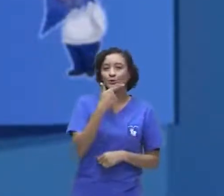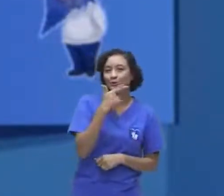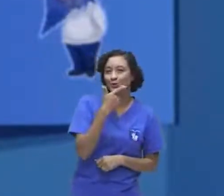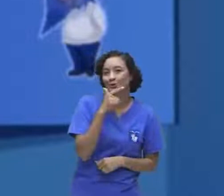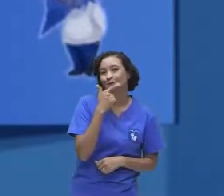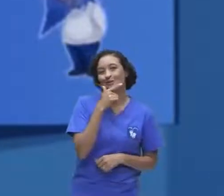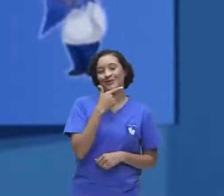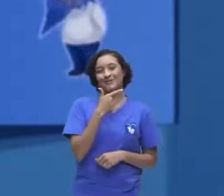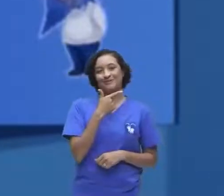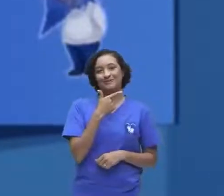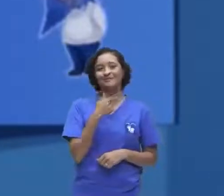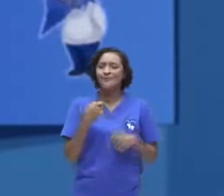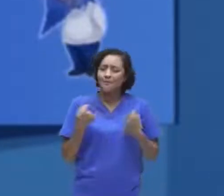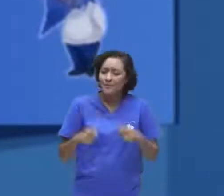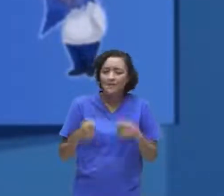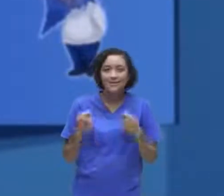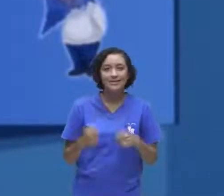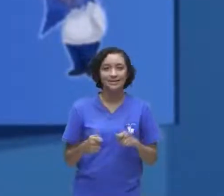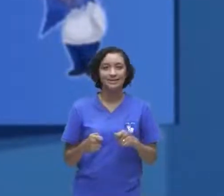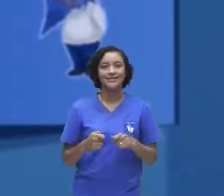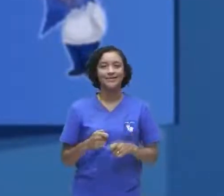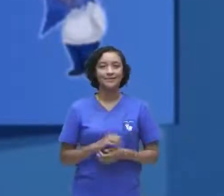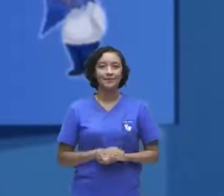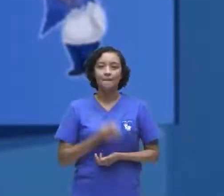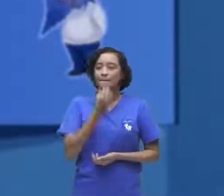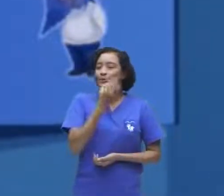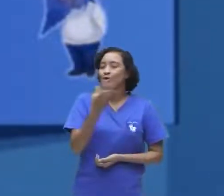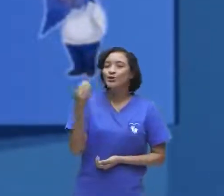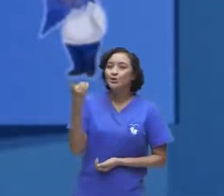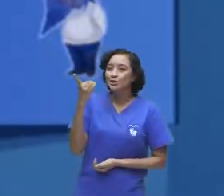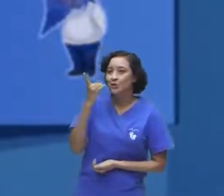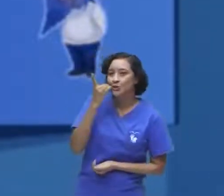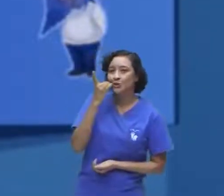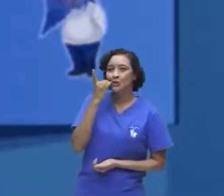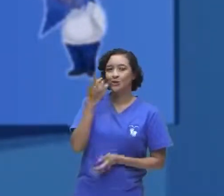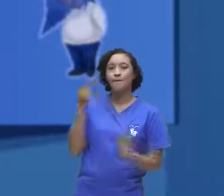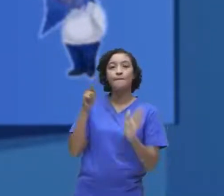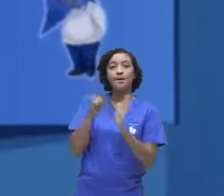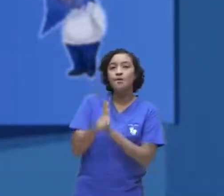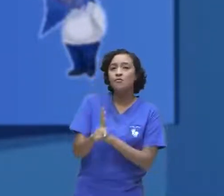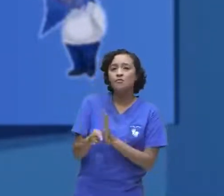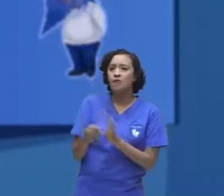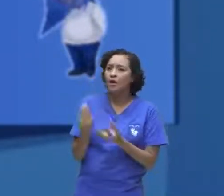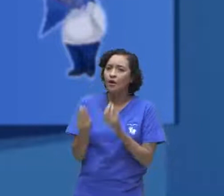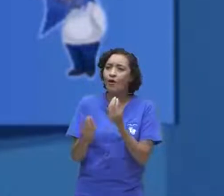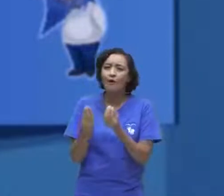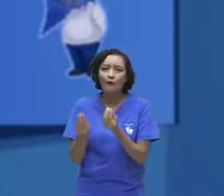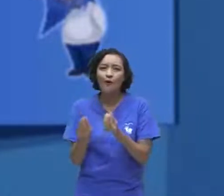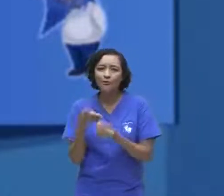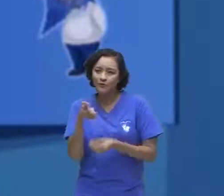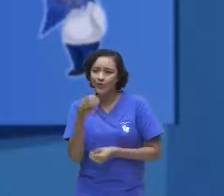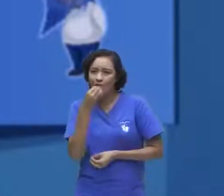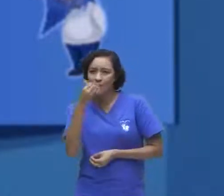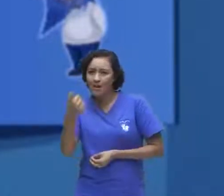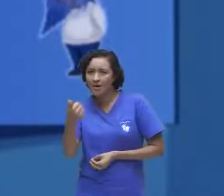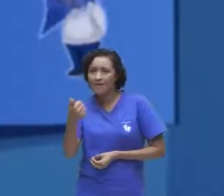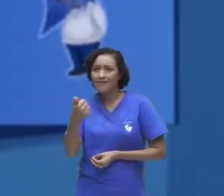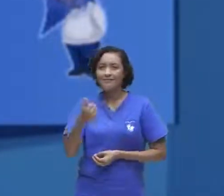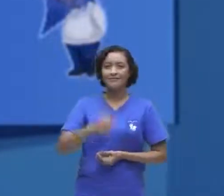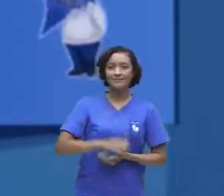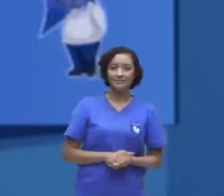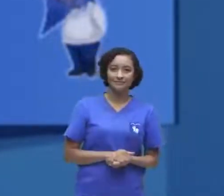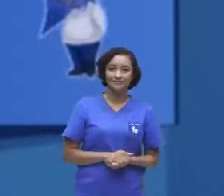né? Sorrir, expressar um bom dia, perguntar como você está, né? Ter